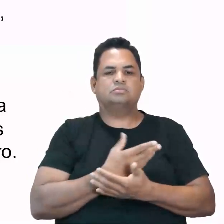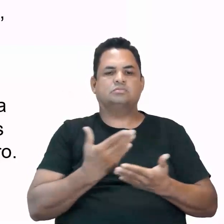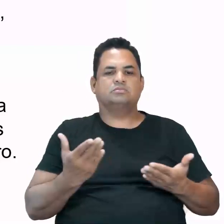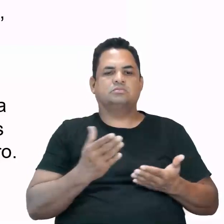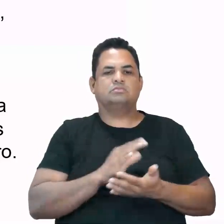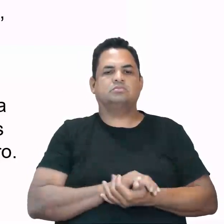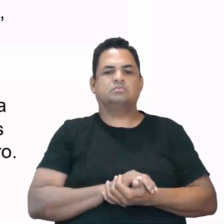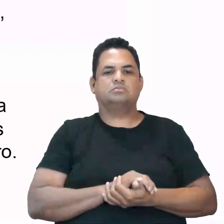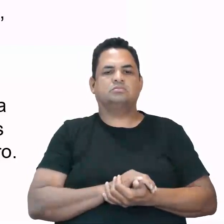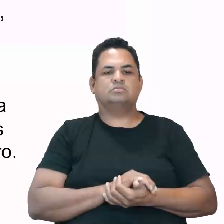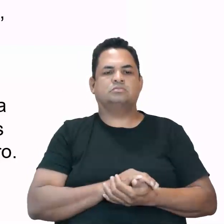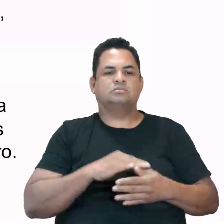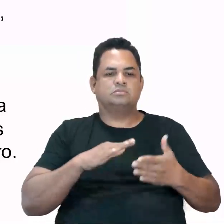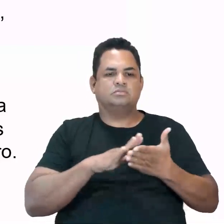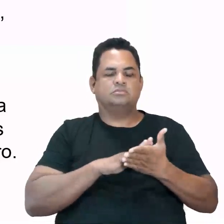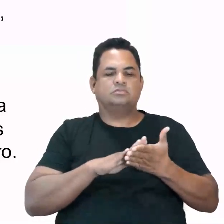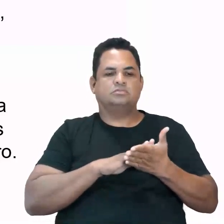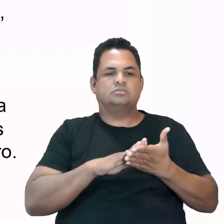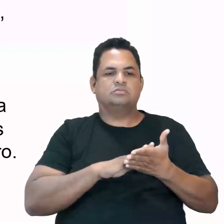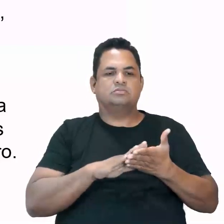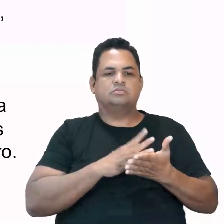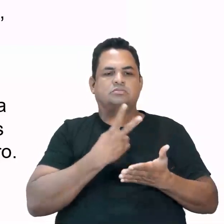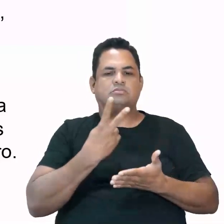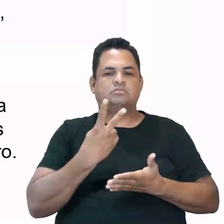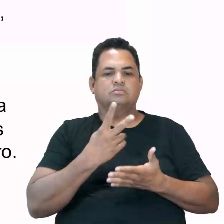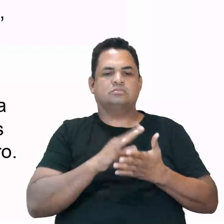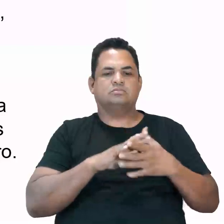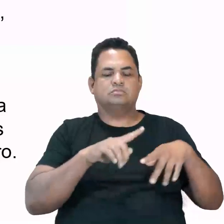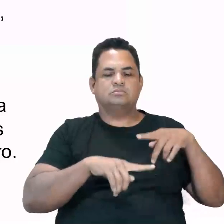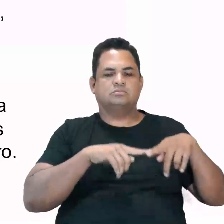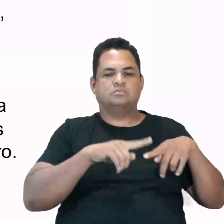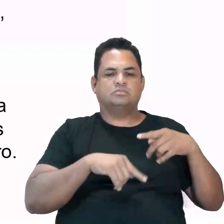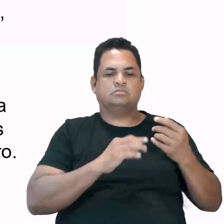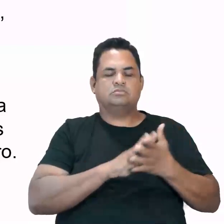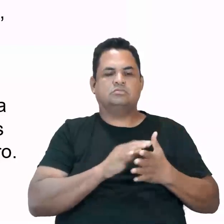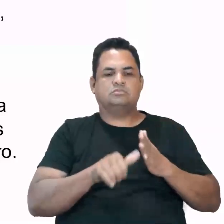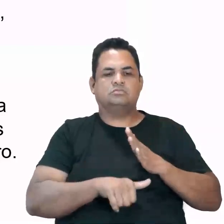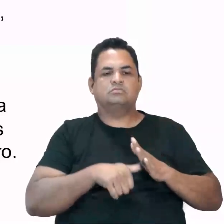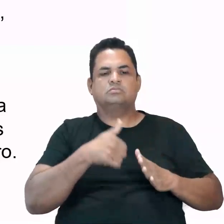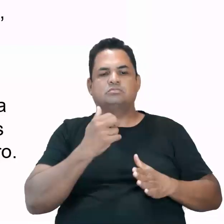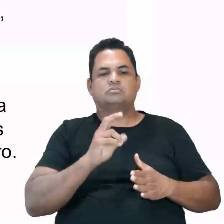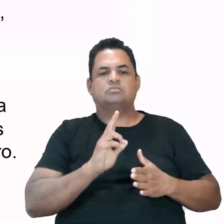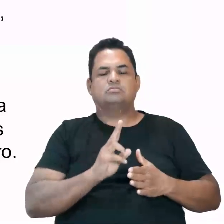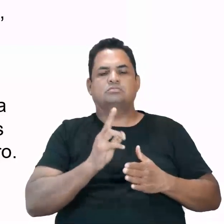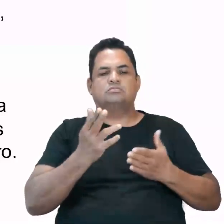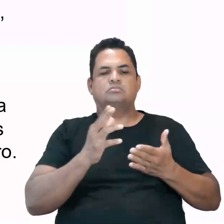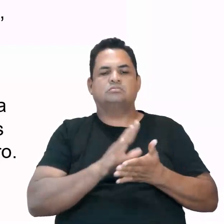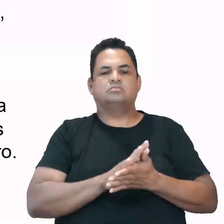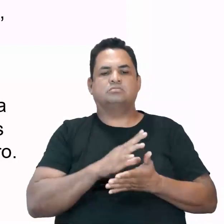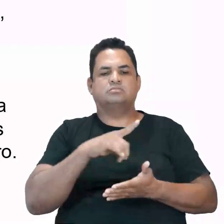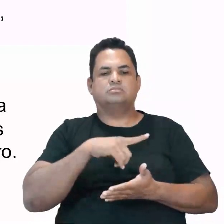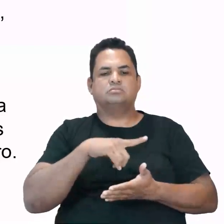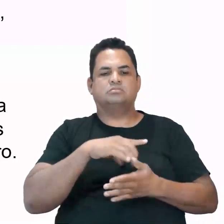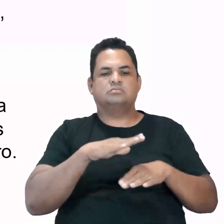o atrito entre dois corpos, né? Então, nesse primeiro processo de eletrização, vai ter o que nós chamamos de